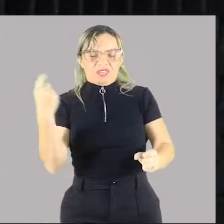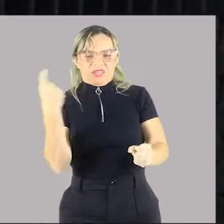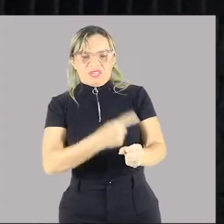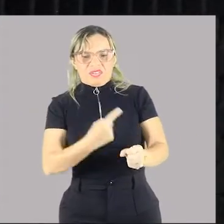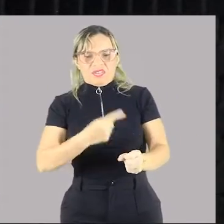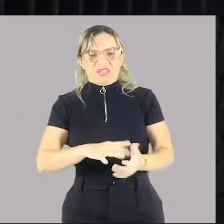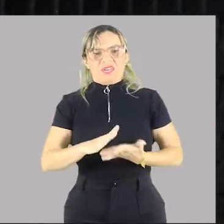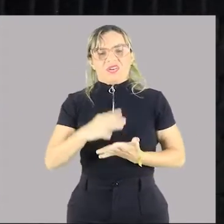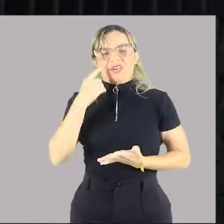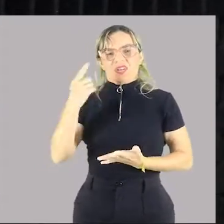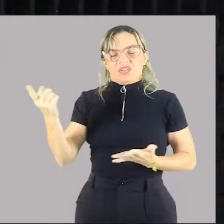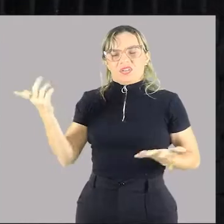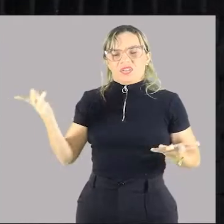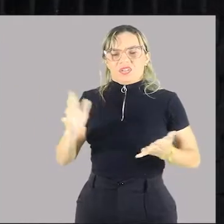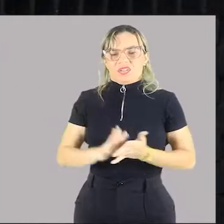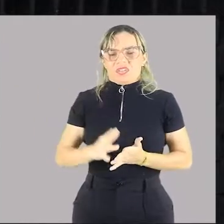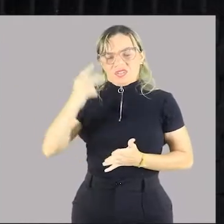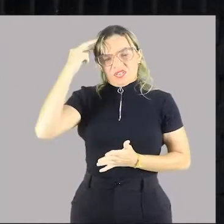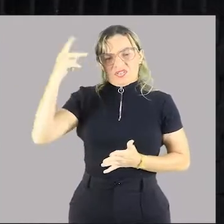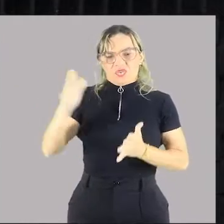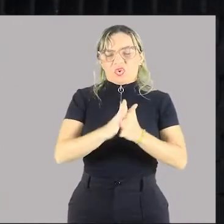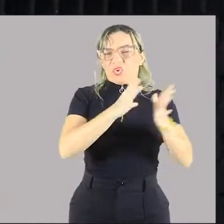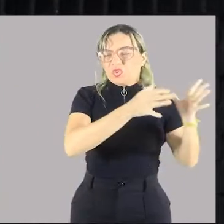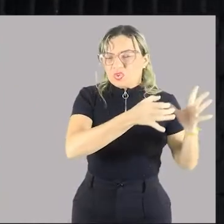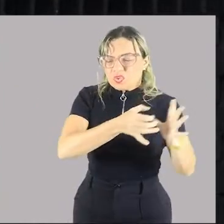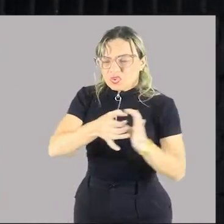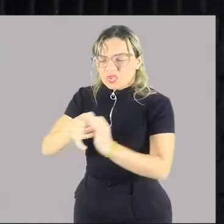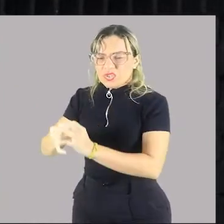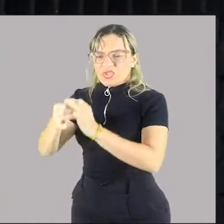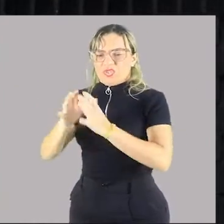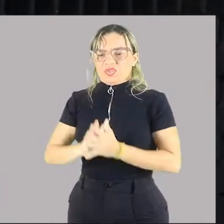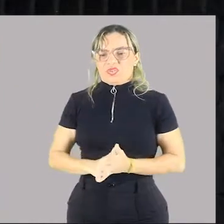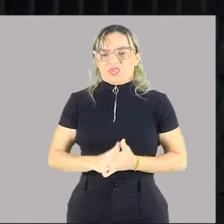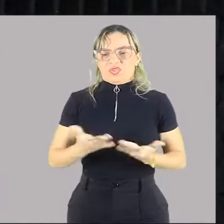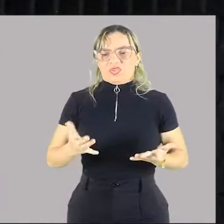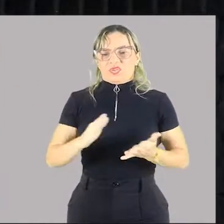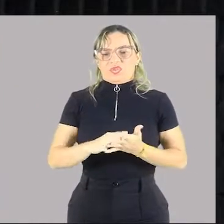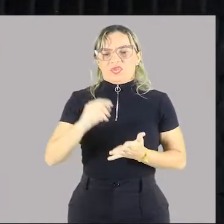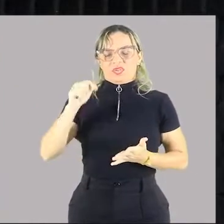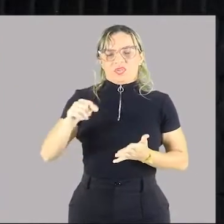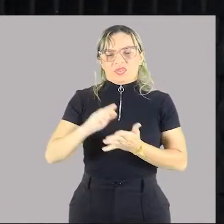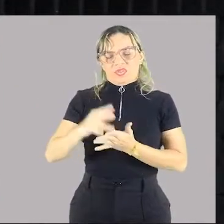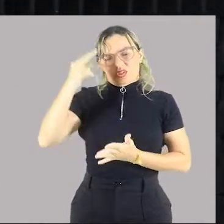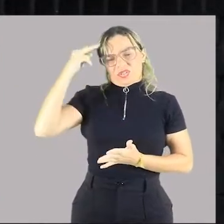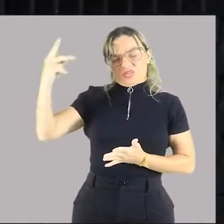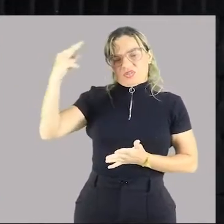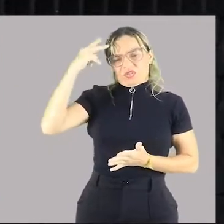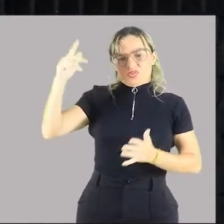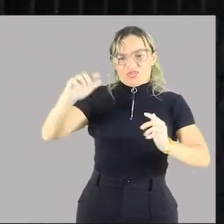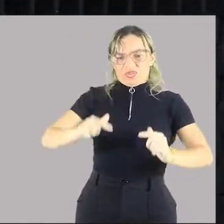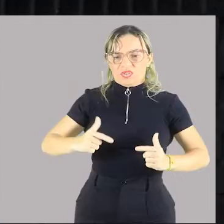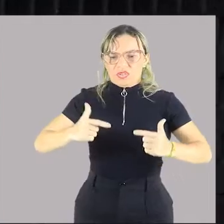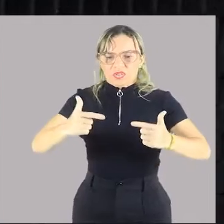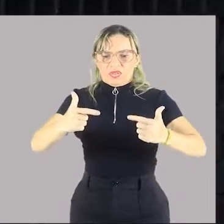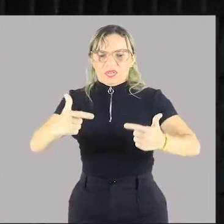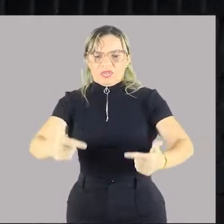antirraciais, é falar de uma historicidade. É falar de lutas históricas